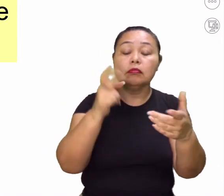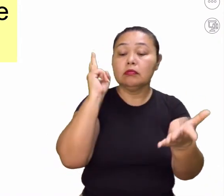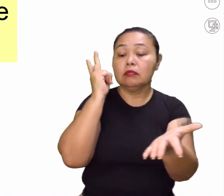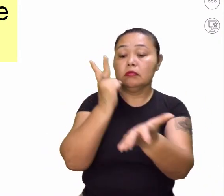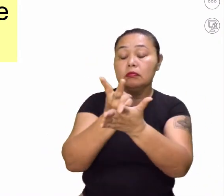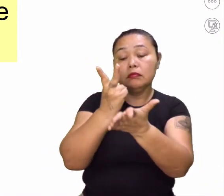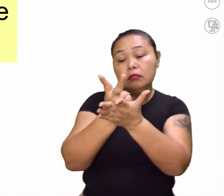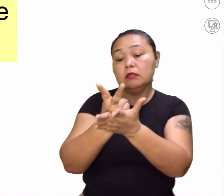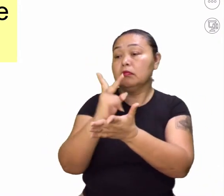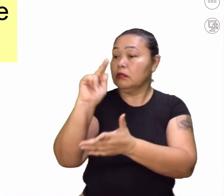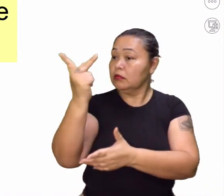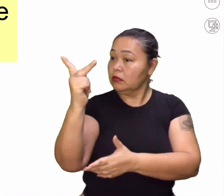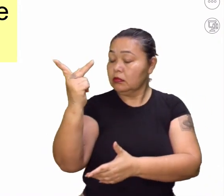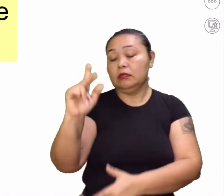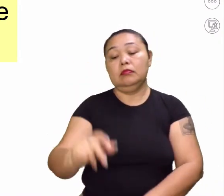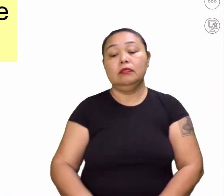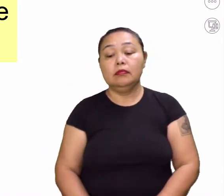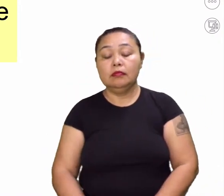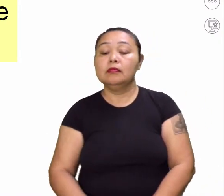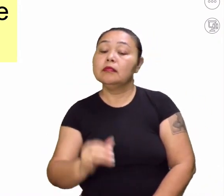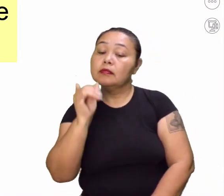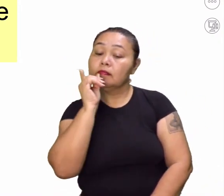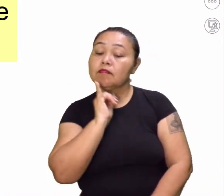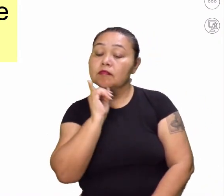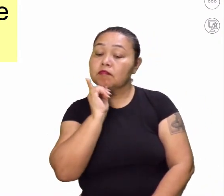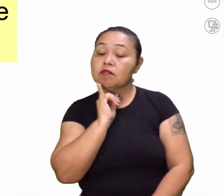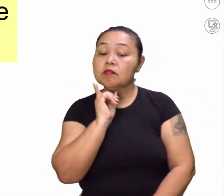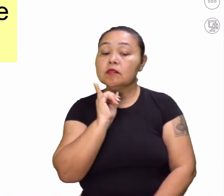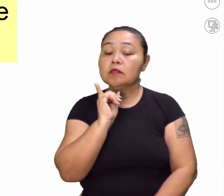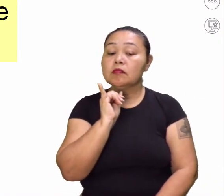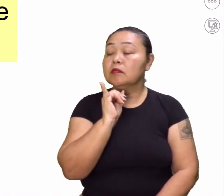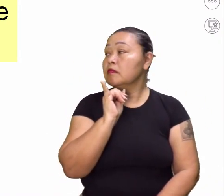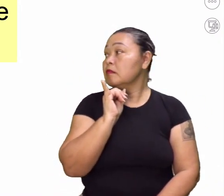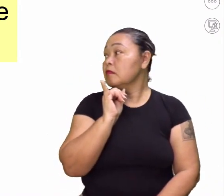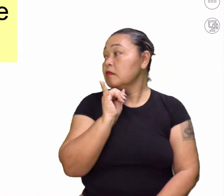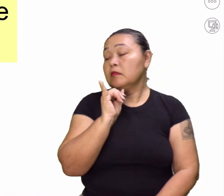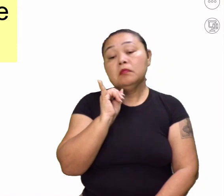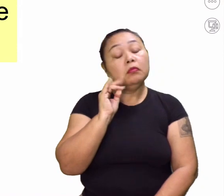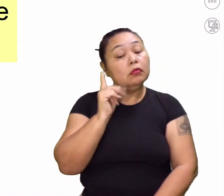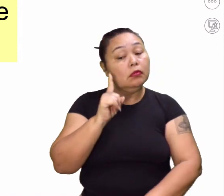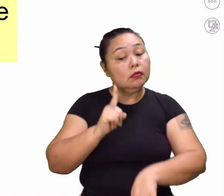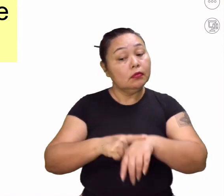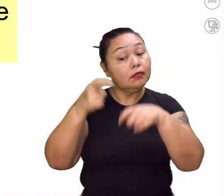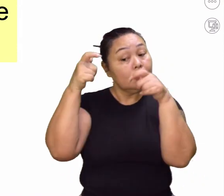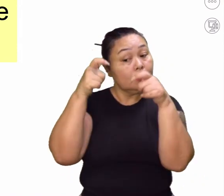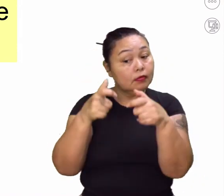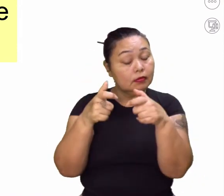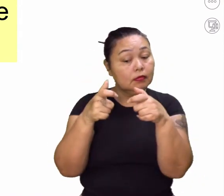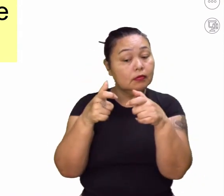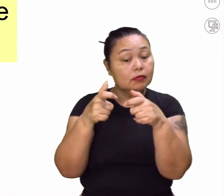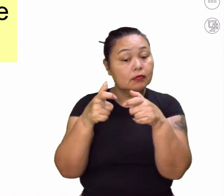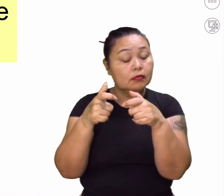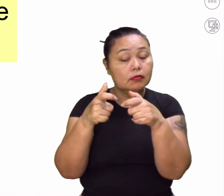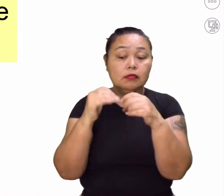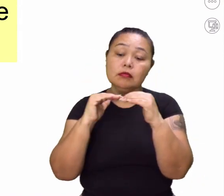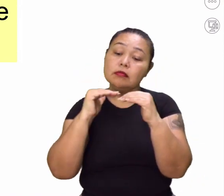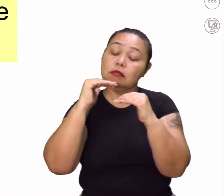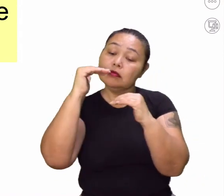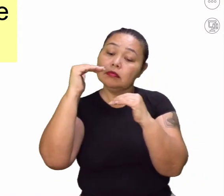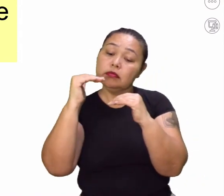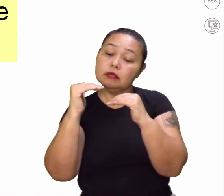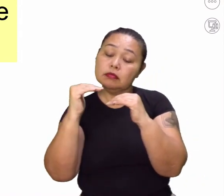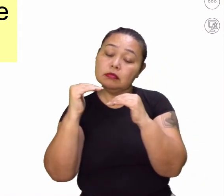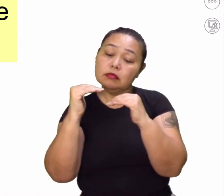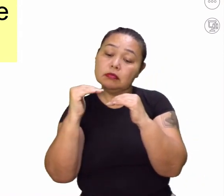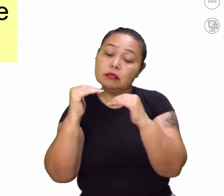se estiverem no mesmo hemisfério. Por exemplo, se tiver uma determinada localidade lá no